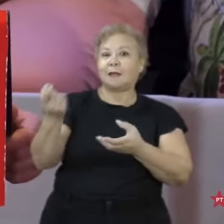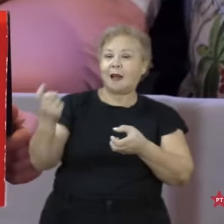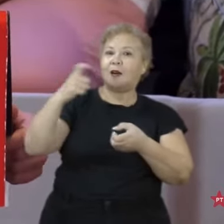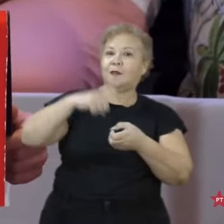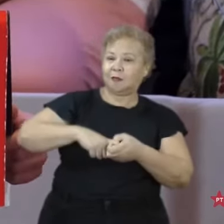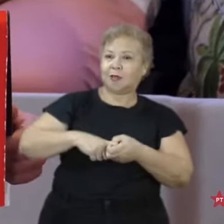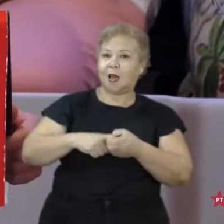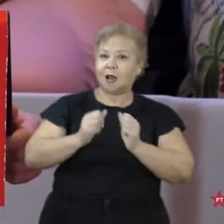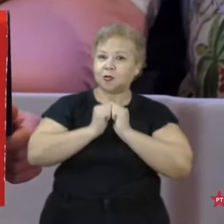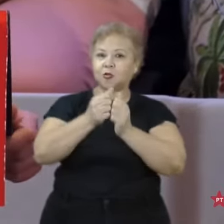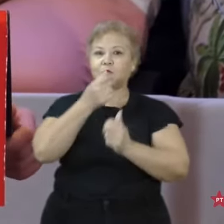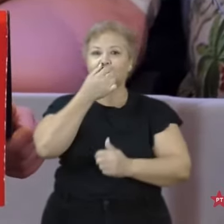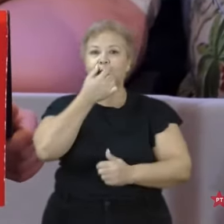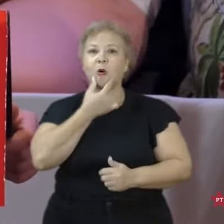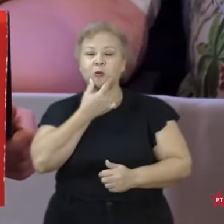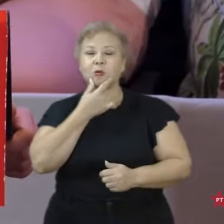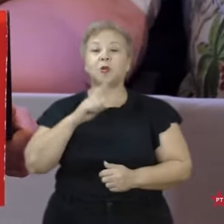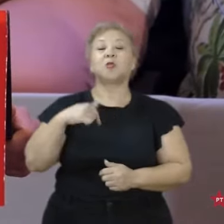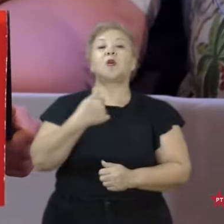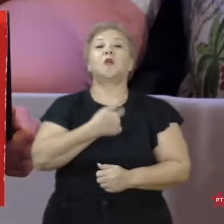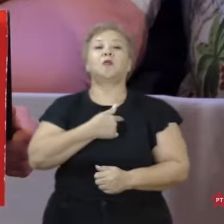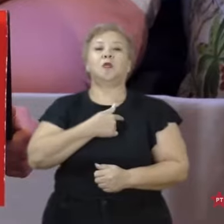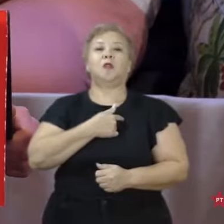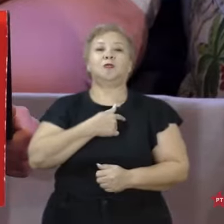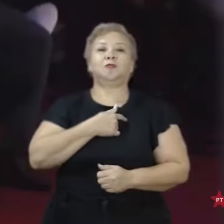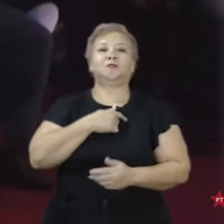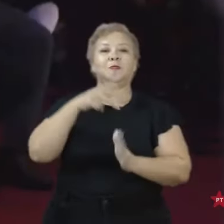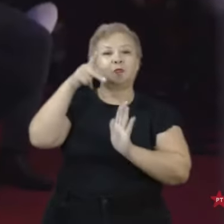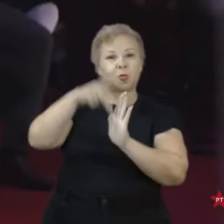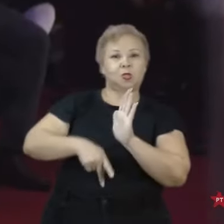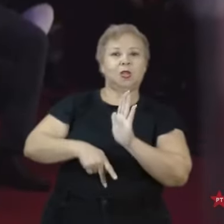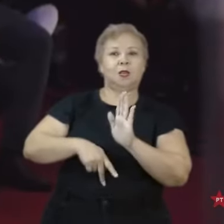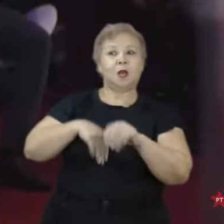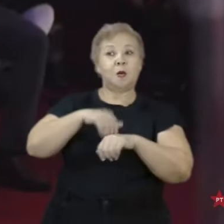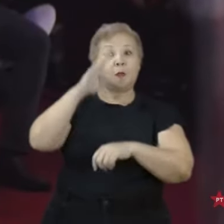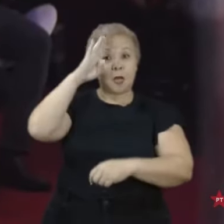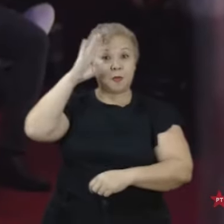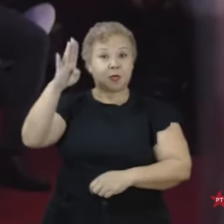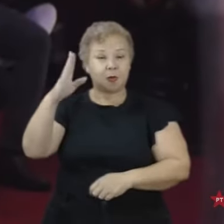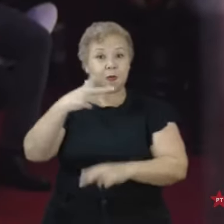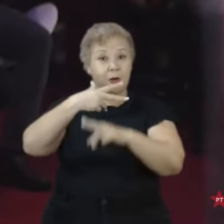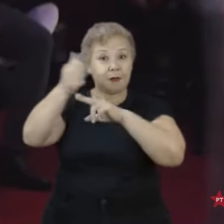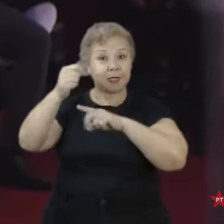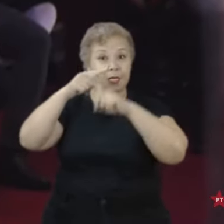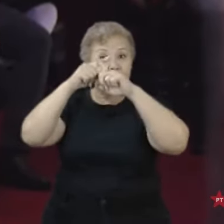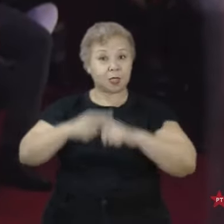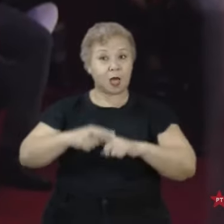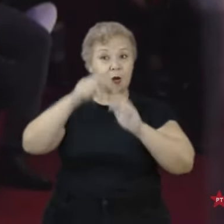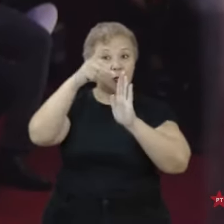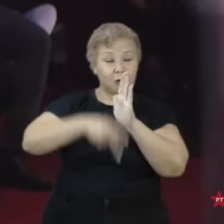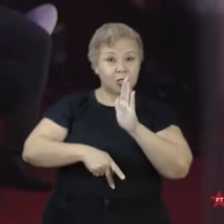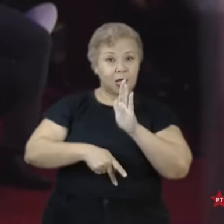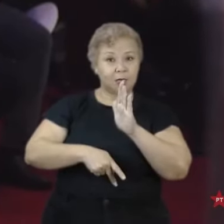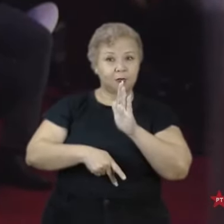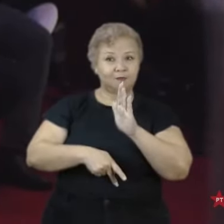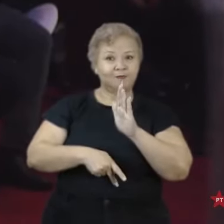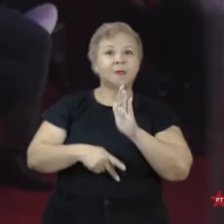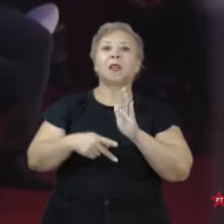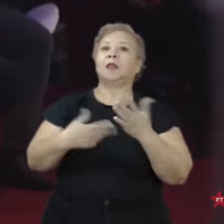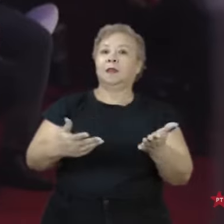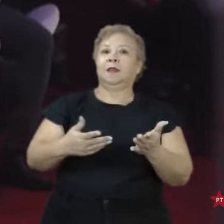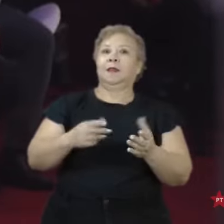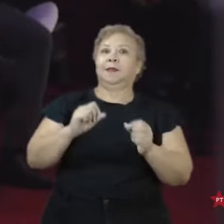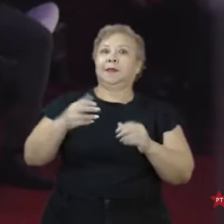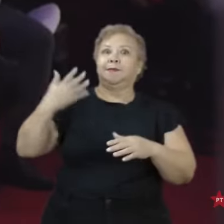o nosso projeto mas sobretudo também para vencer e disputar o projeto de retrocesso que a Extrema